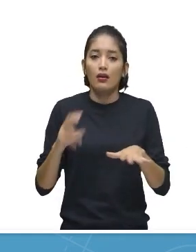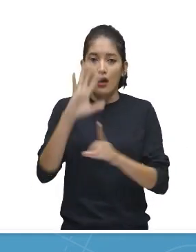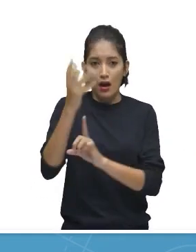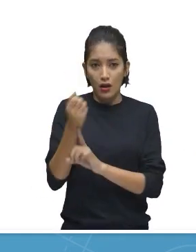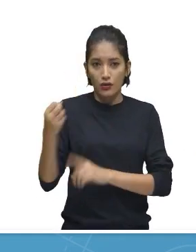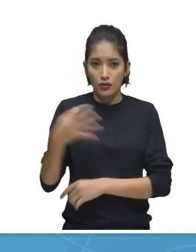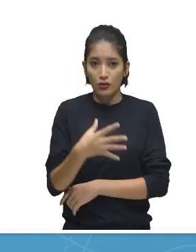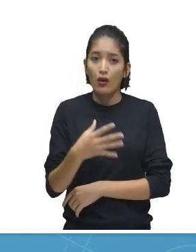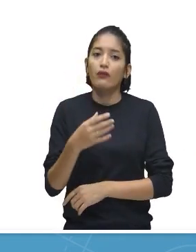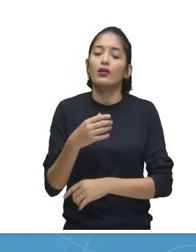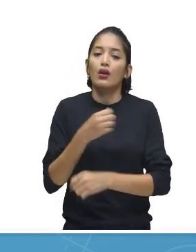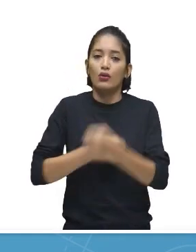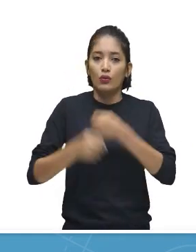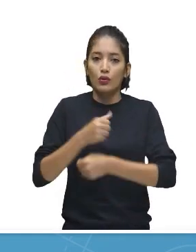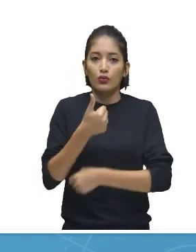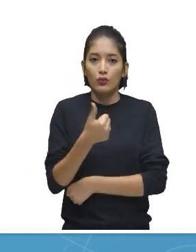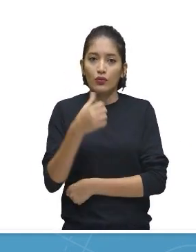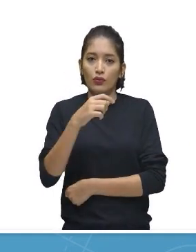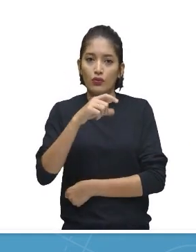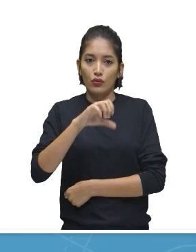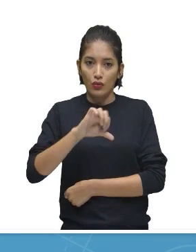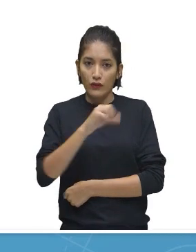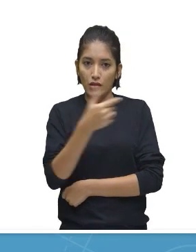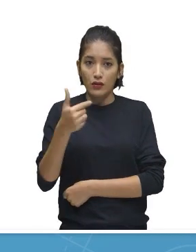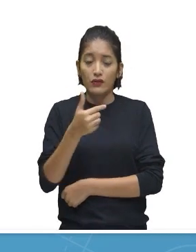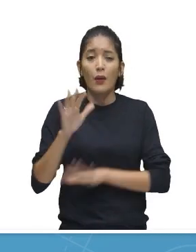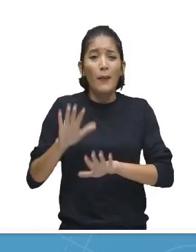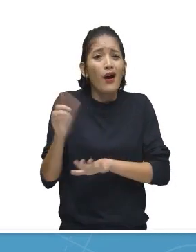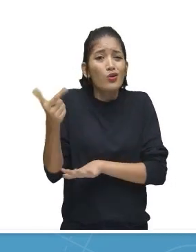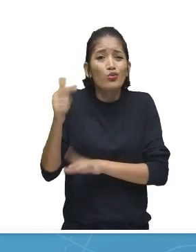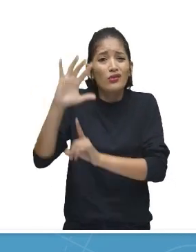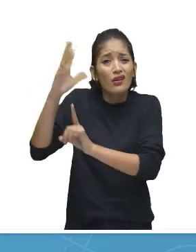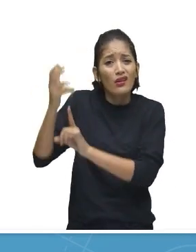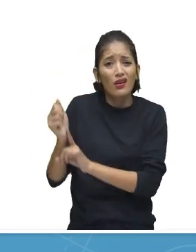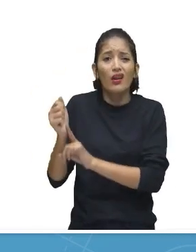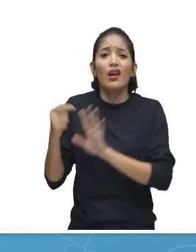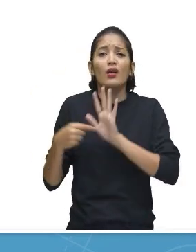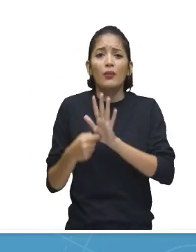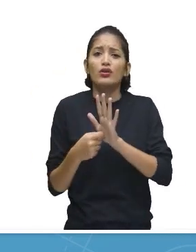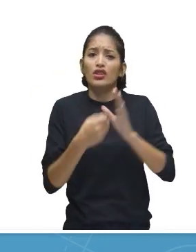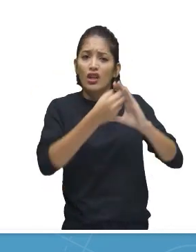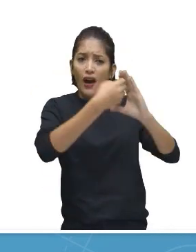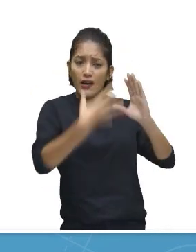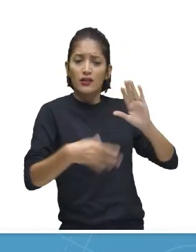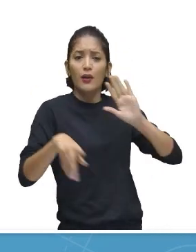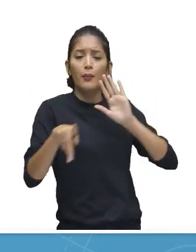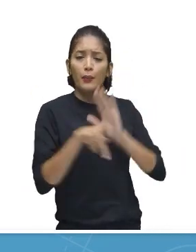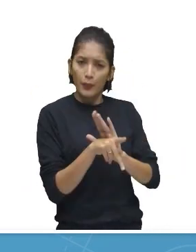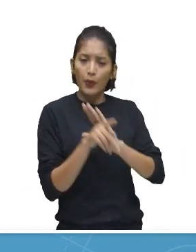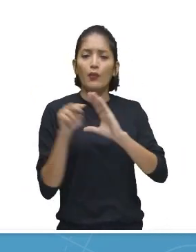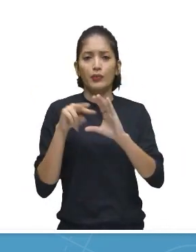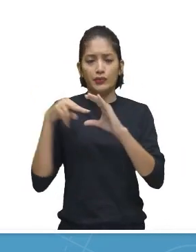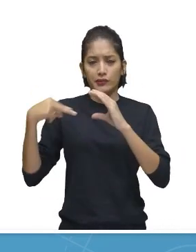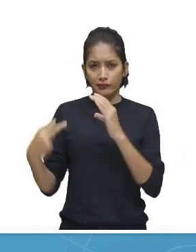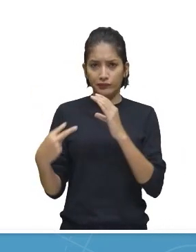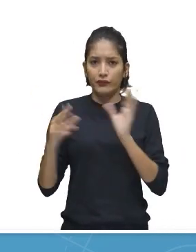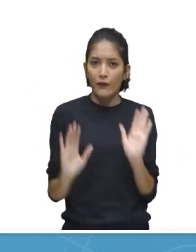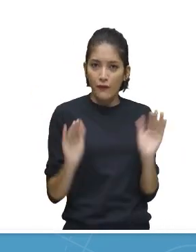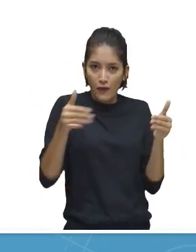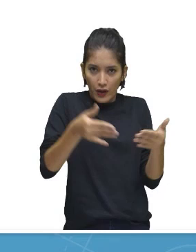entanto, não existe no país artistas que apresentaram obras com características exclusivas do